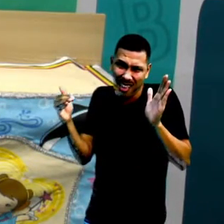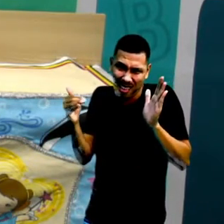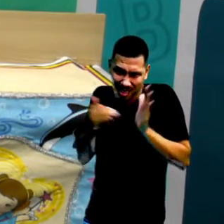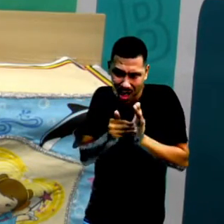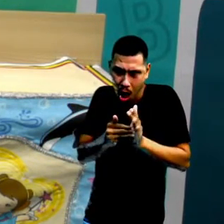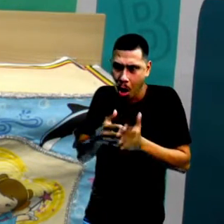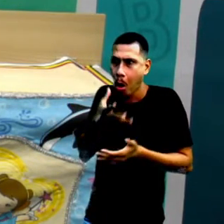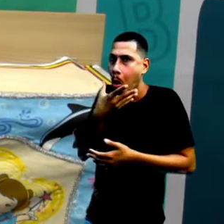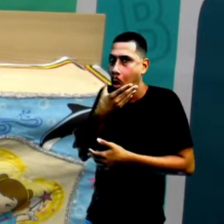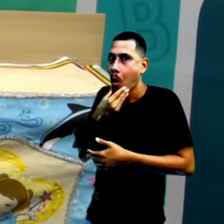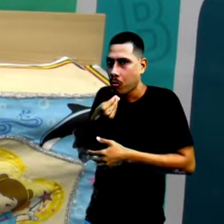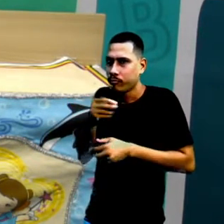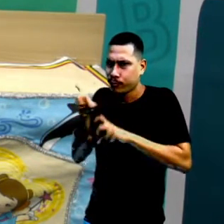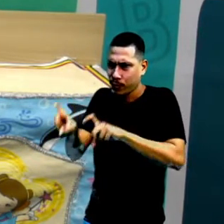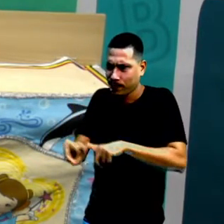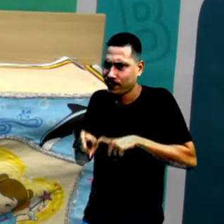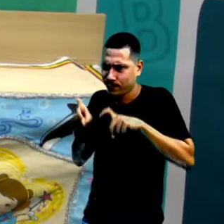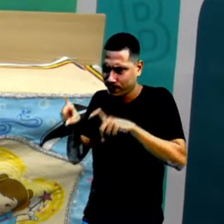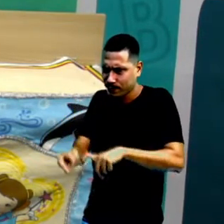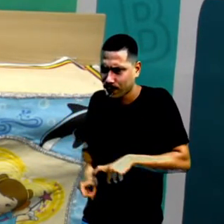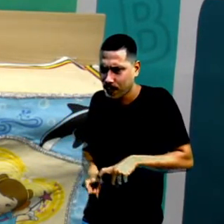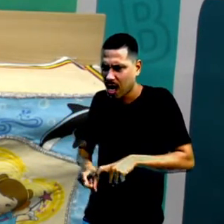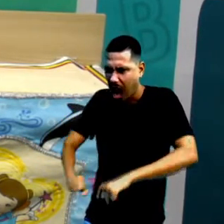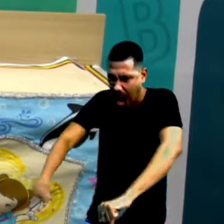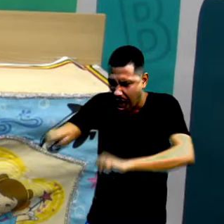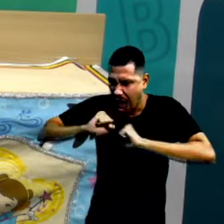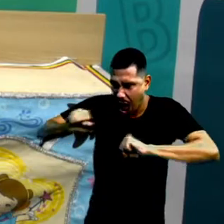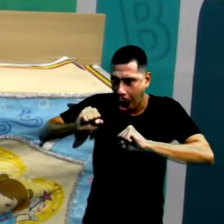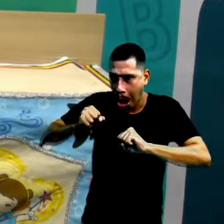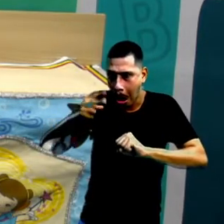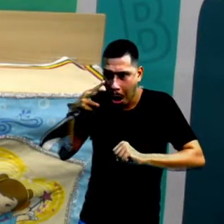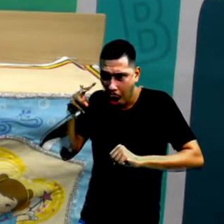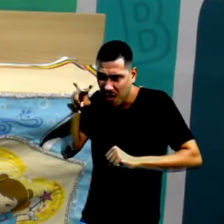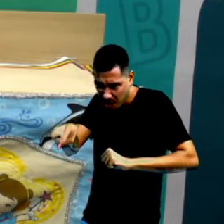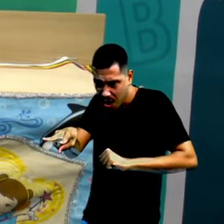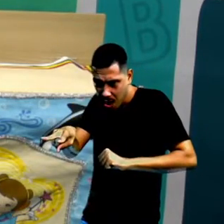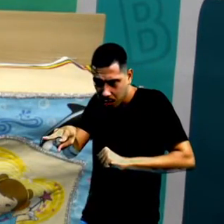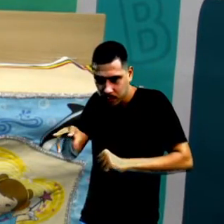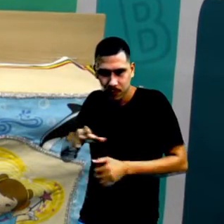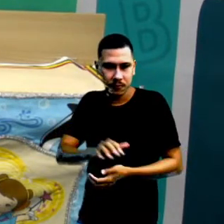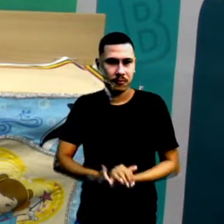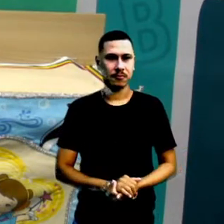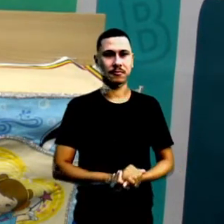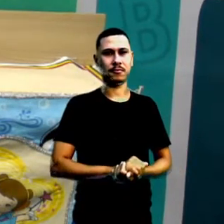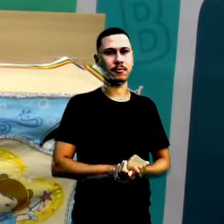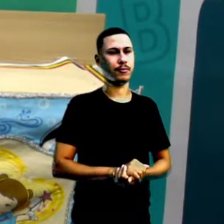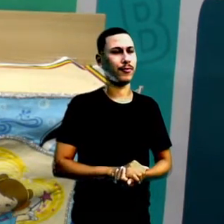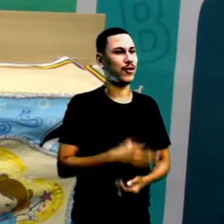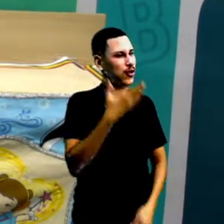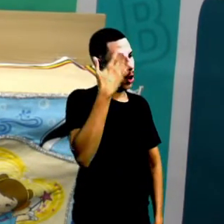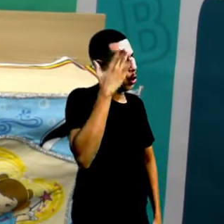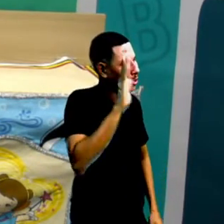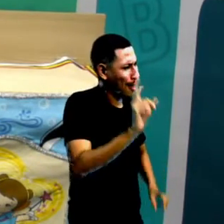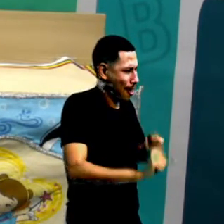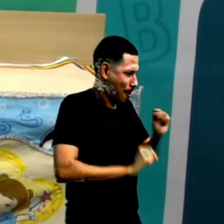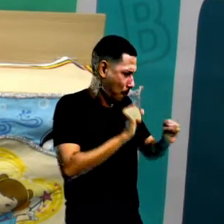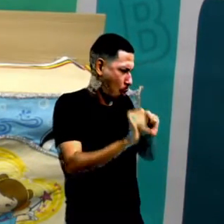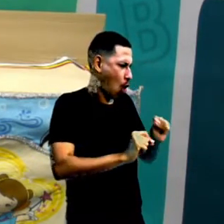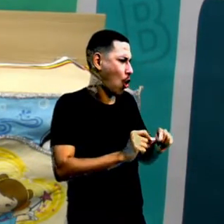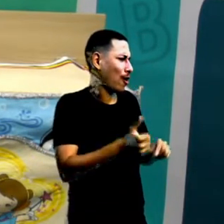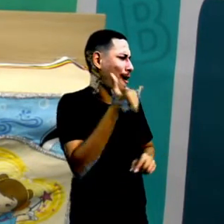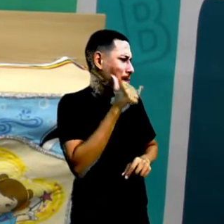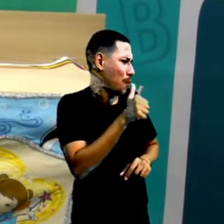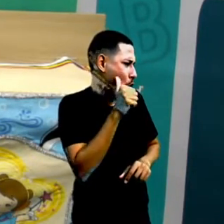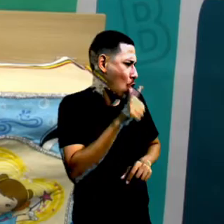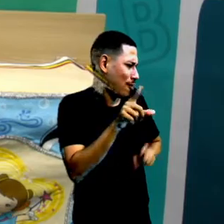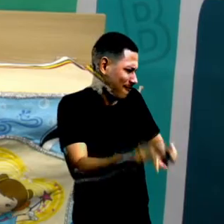saiu correndo para ver essa novidade e tu não sabe o que é a mulher do fazendeiro